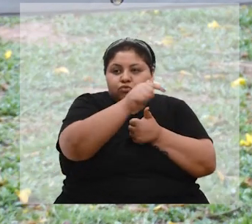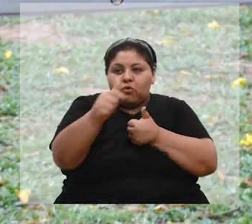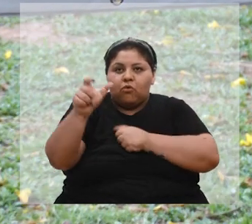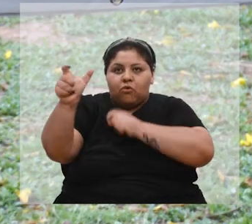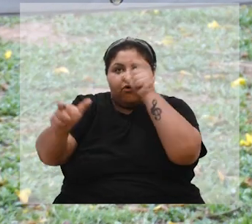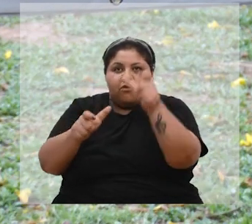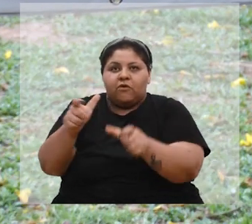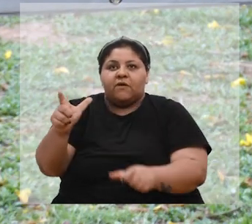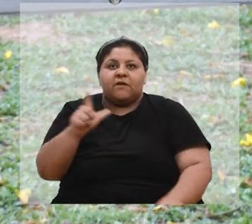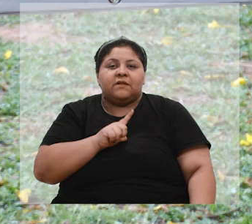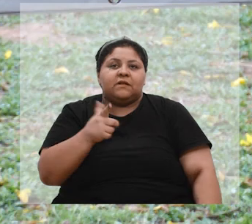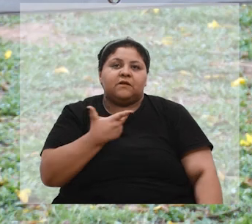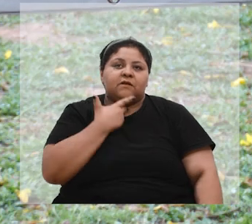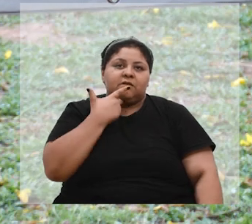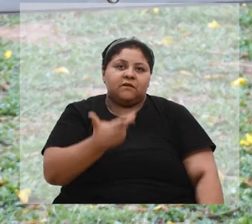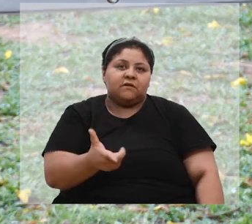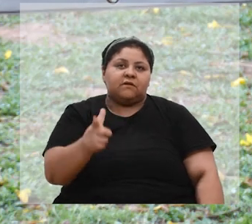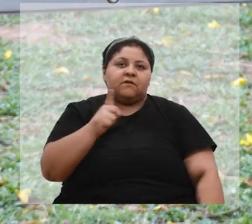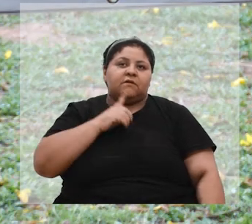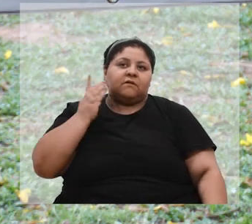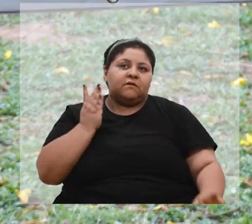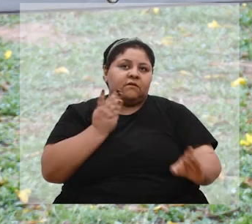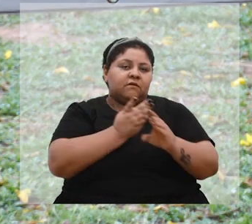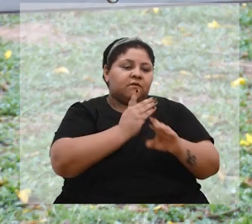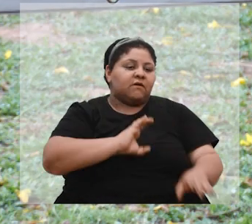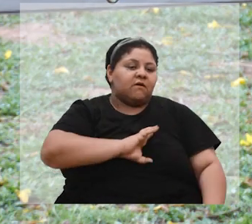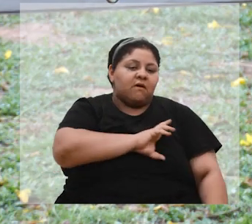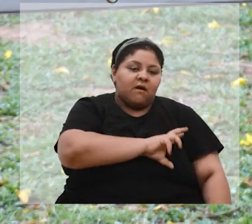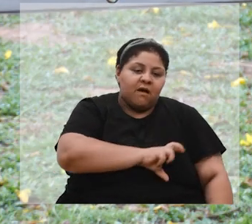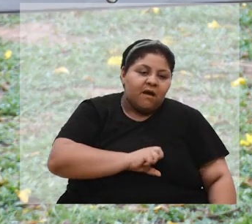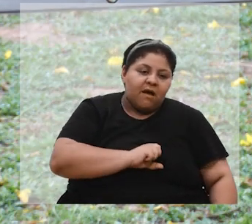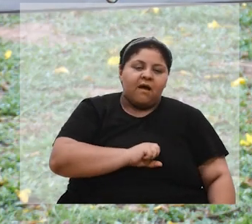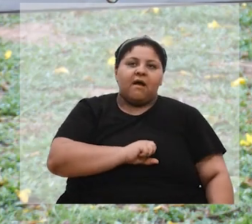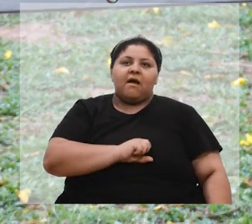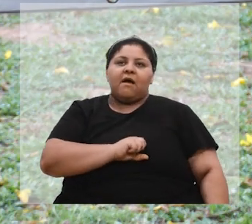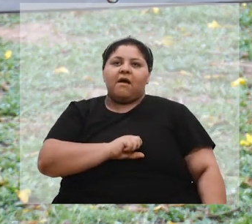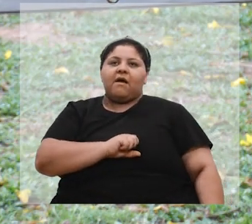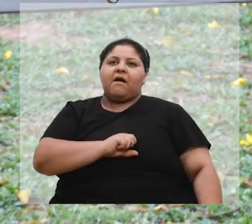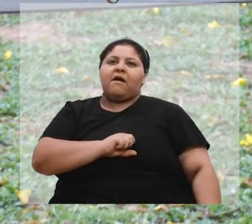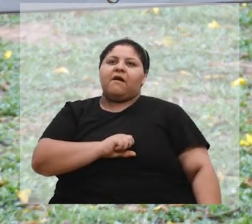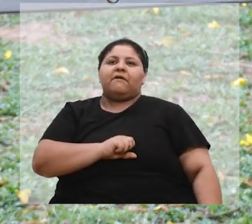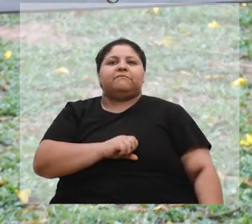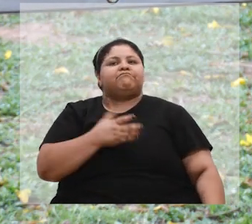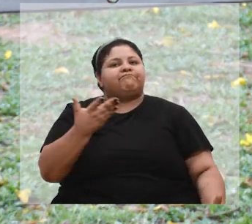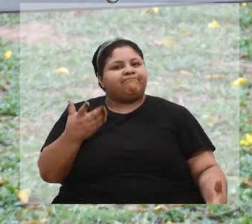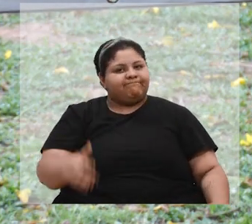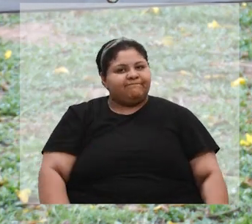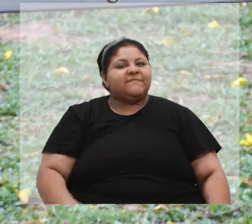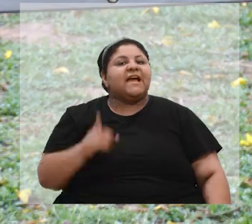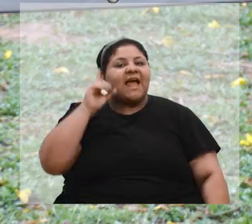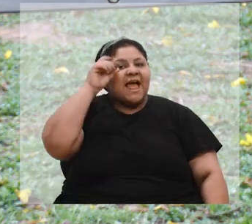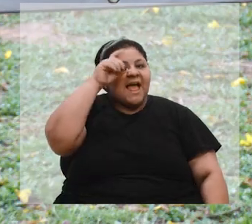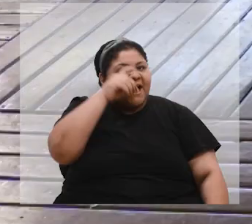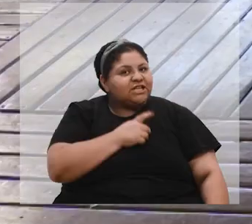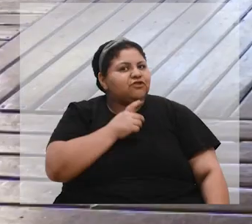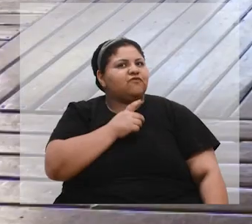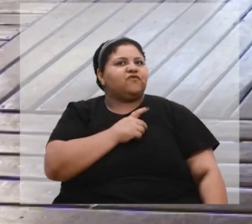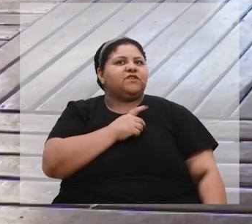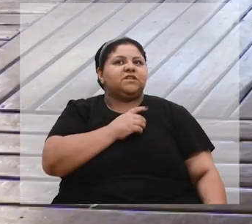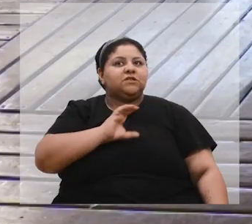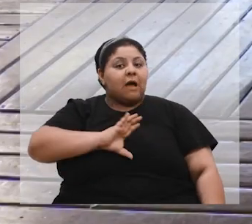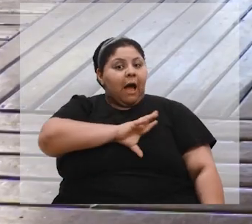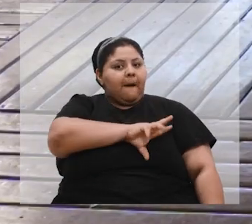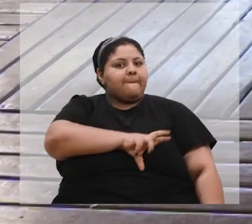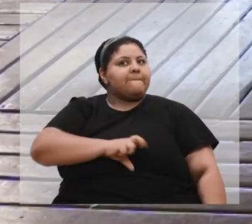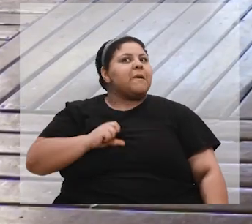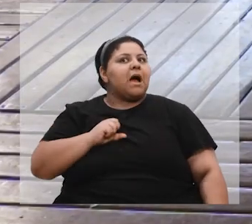algum acolhimento do outro. Porque a gente tende a falar que a gente quer encontrar um amor, que a gente quer ser amado, que não sei qual das quantas. Gente, é difícil